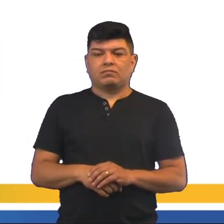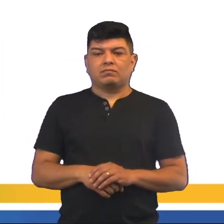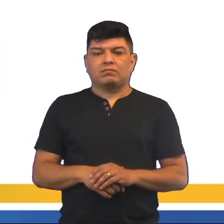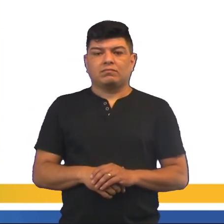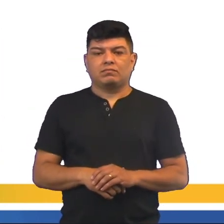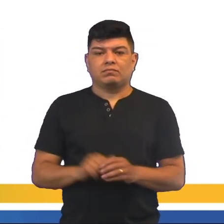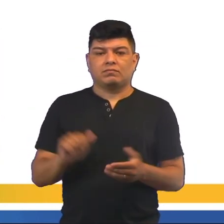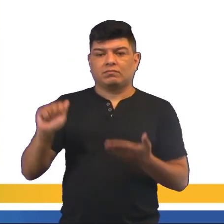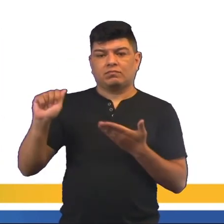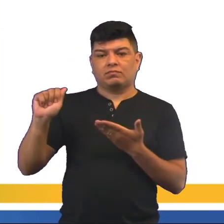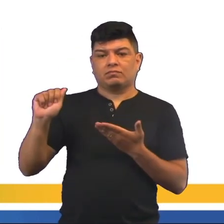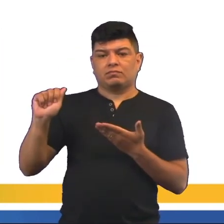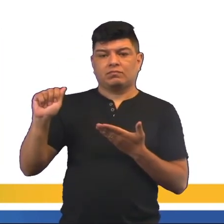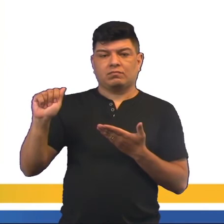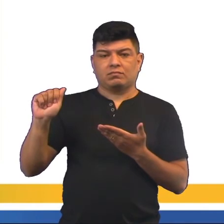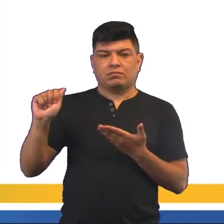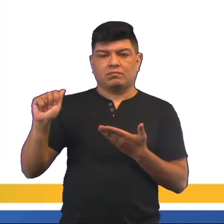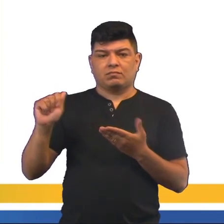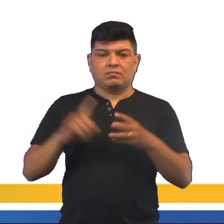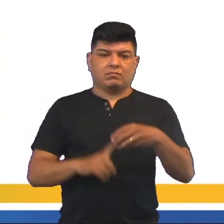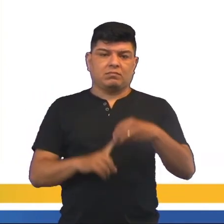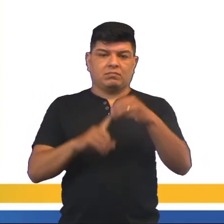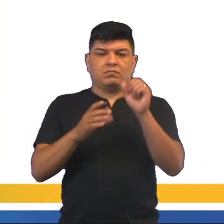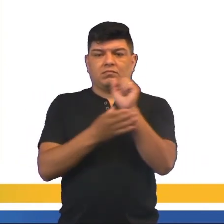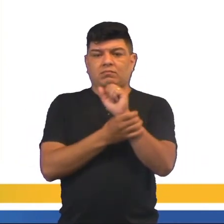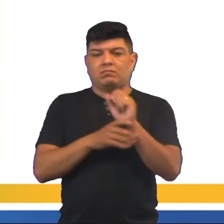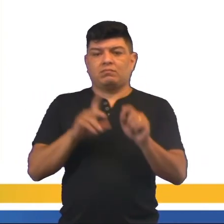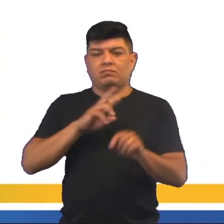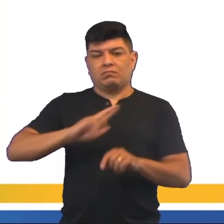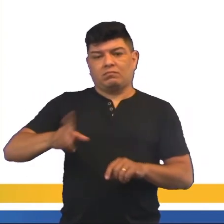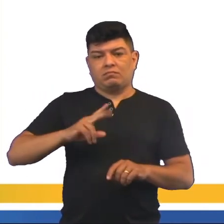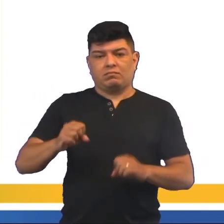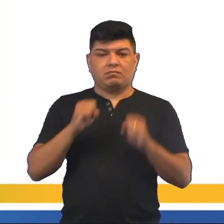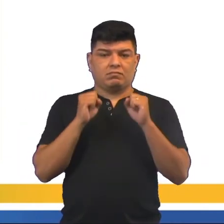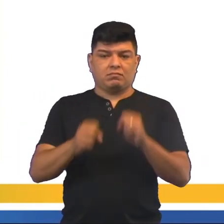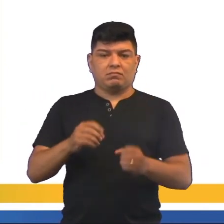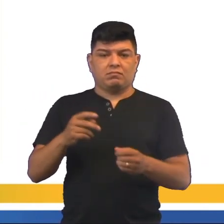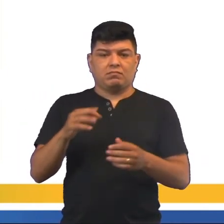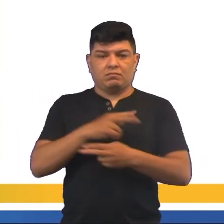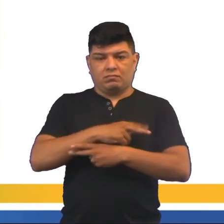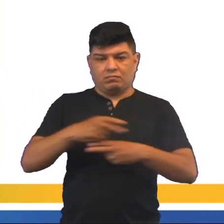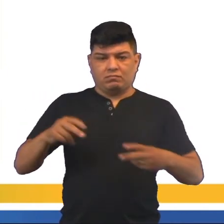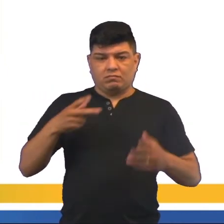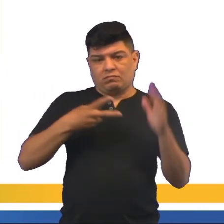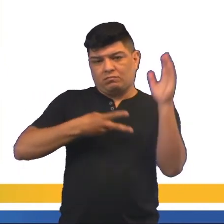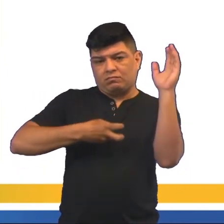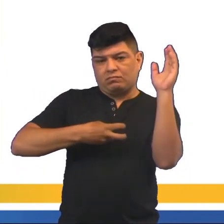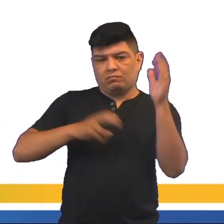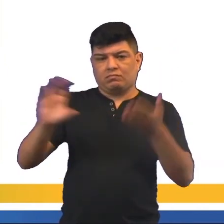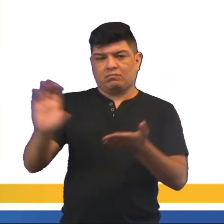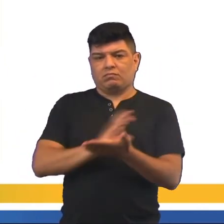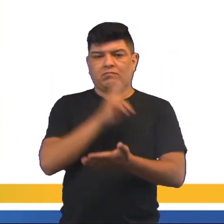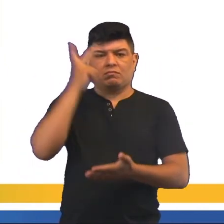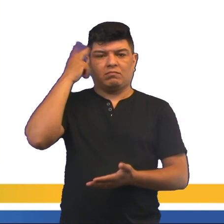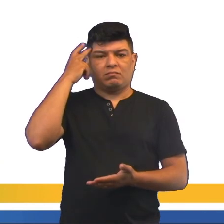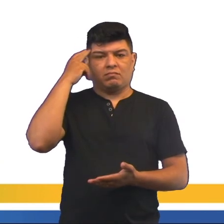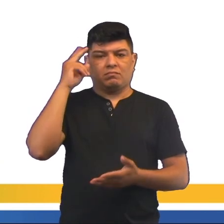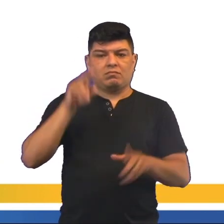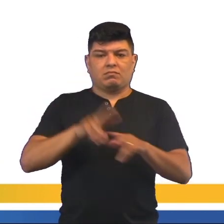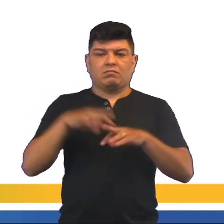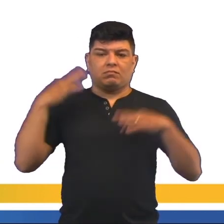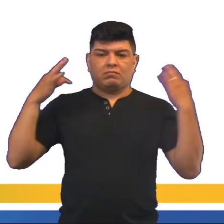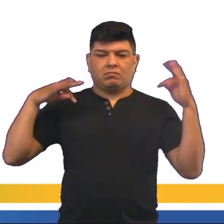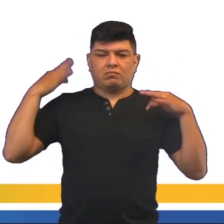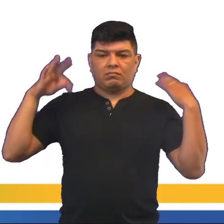incorreto afirmar que, letra A, nas unidades de conservação não é permitido nenhum tipo de exploração dos